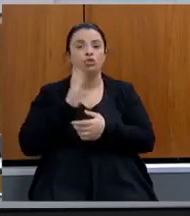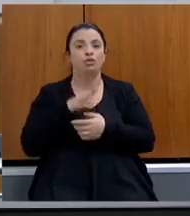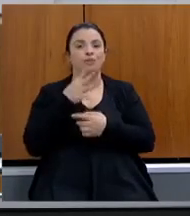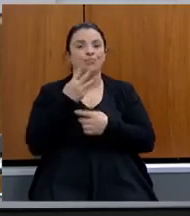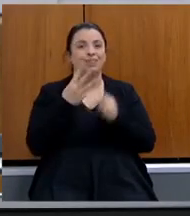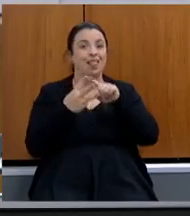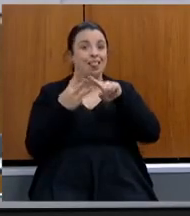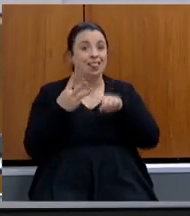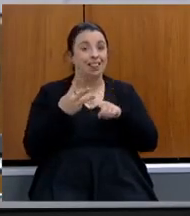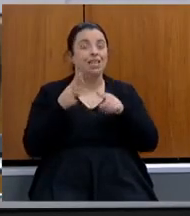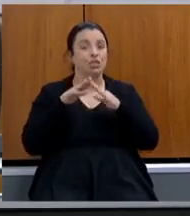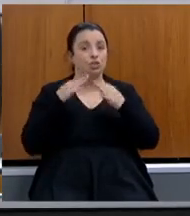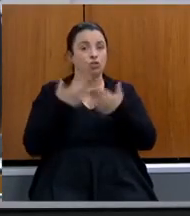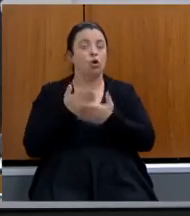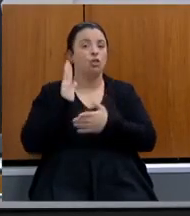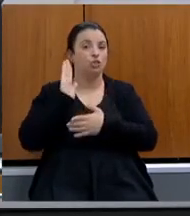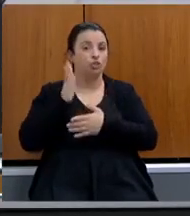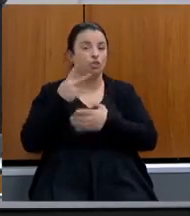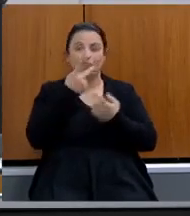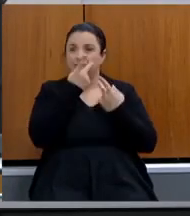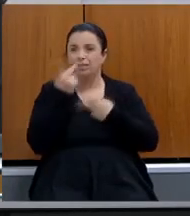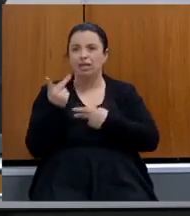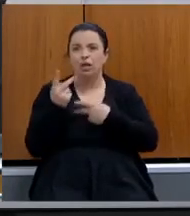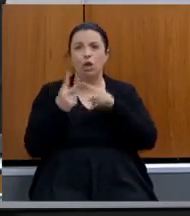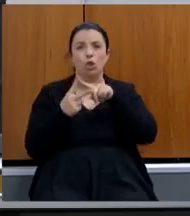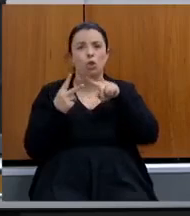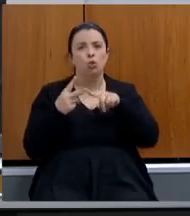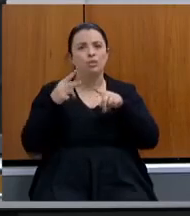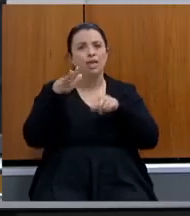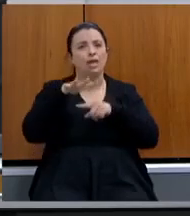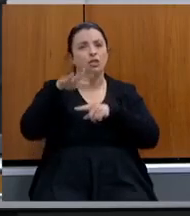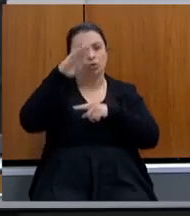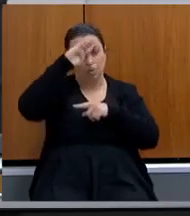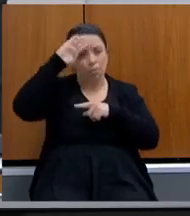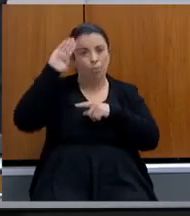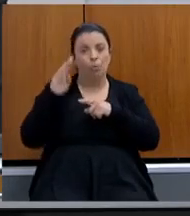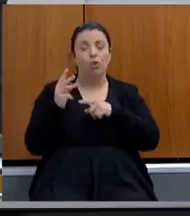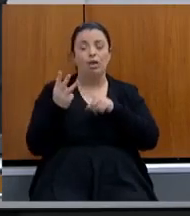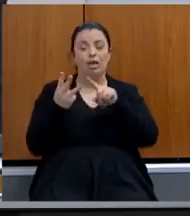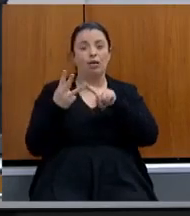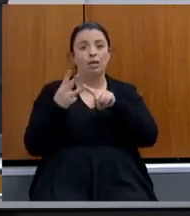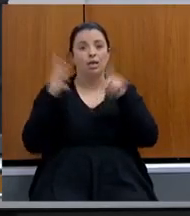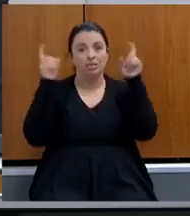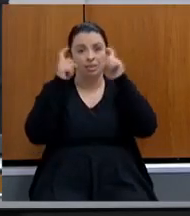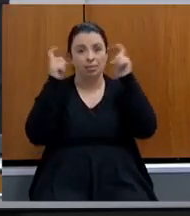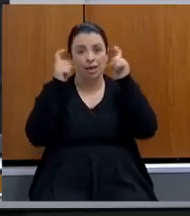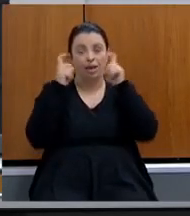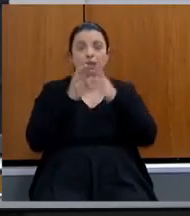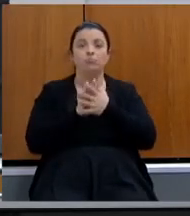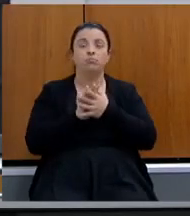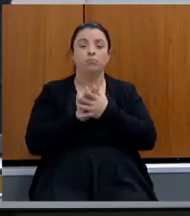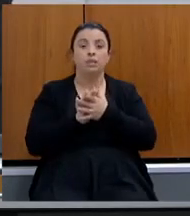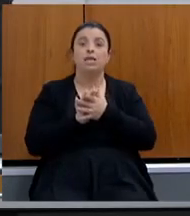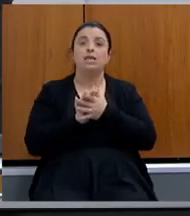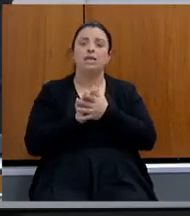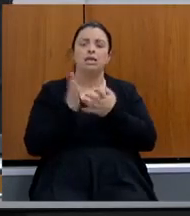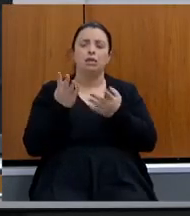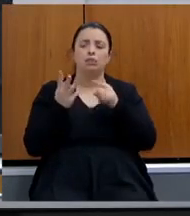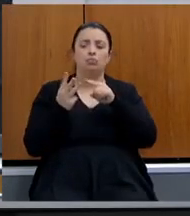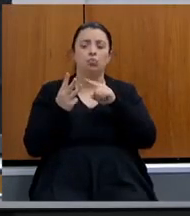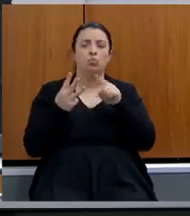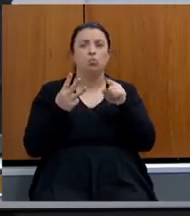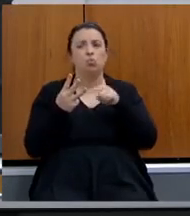escolas né são duas ali na região da Pampulha e uma lá em Sabará fui pessoalmente nas três horas inclusive uma delas